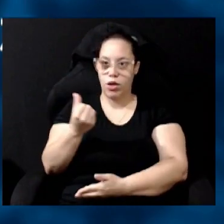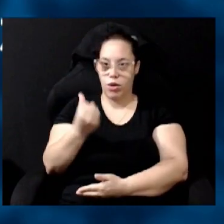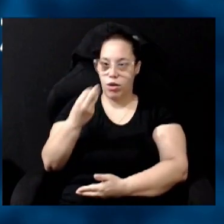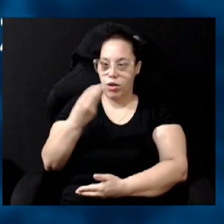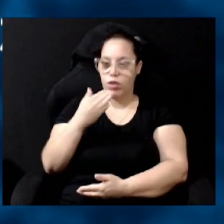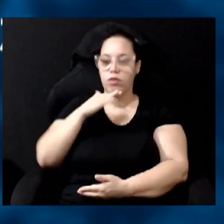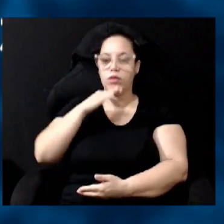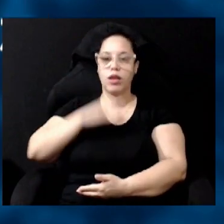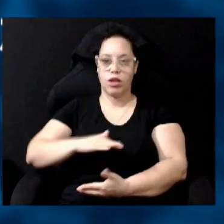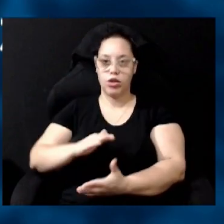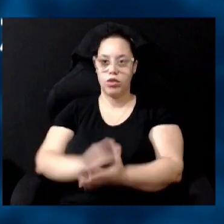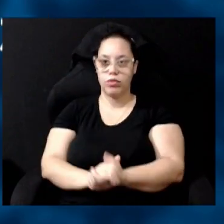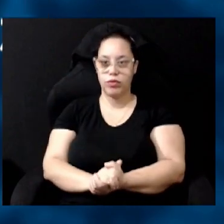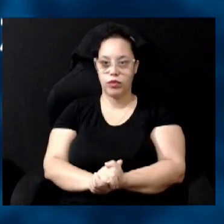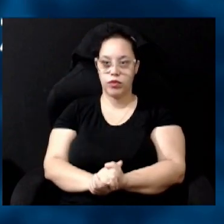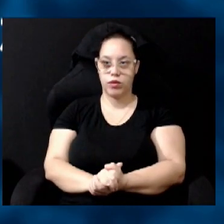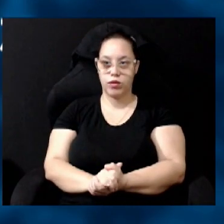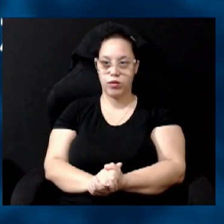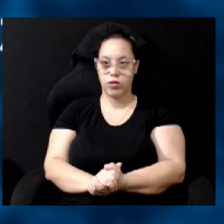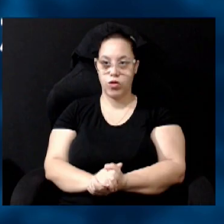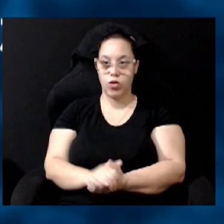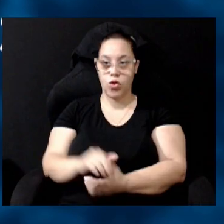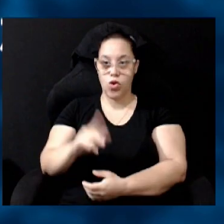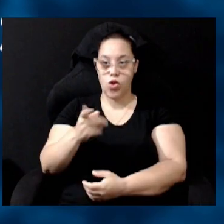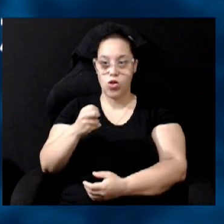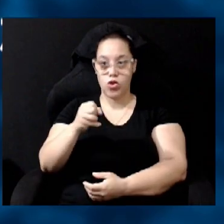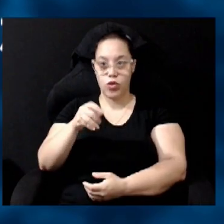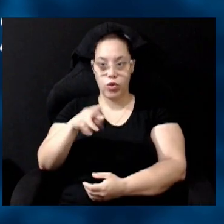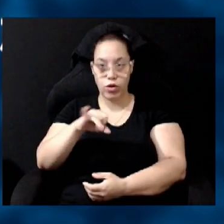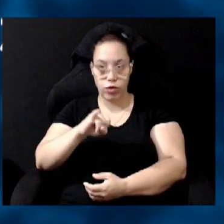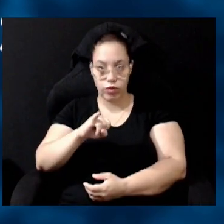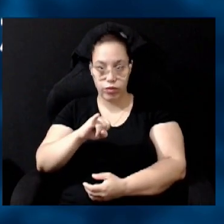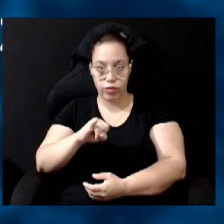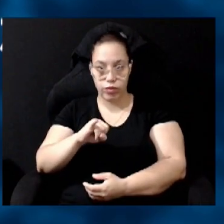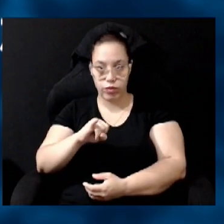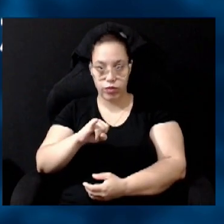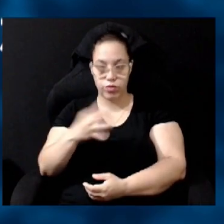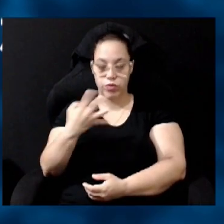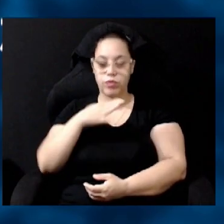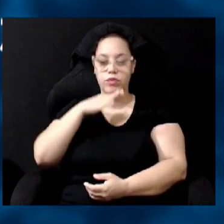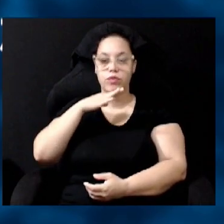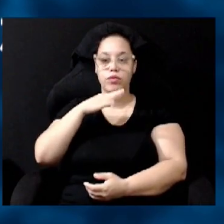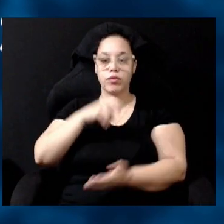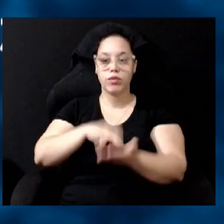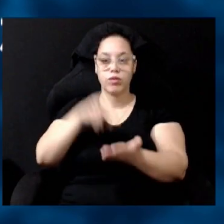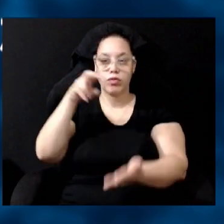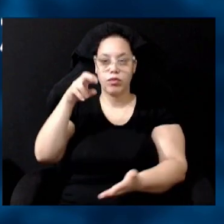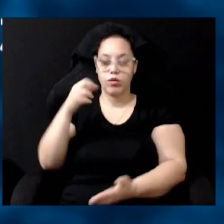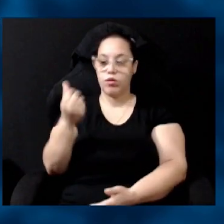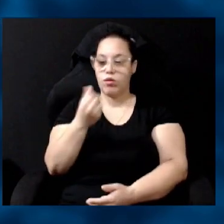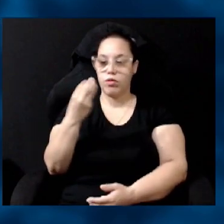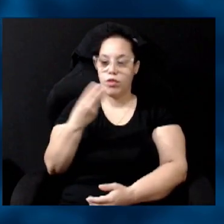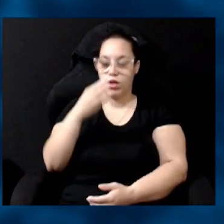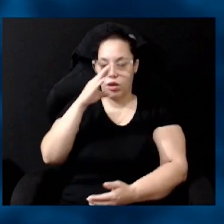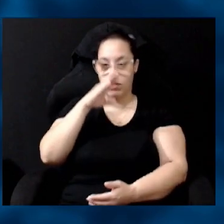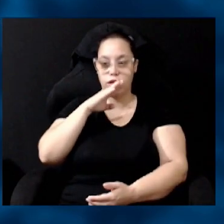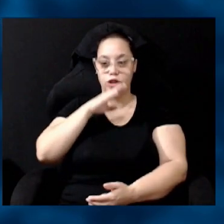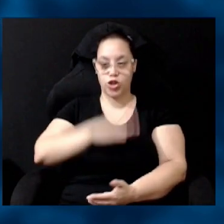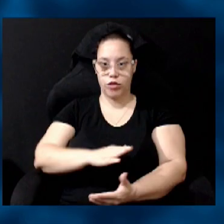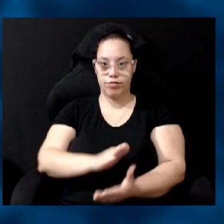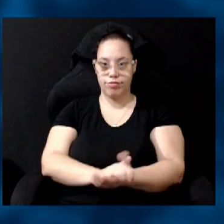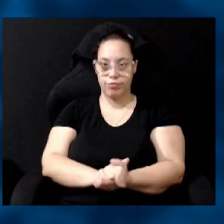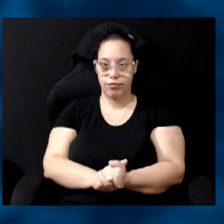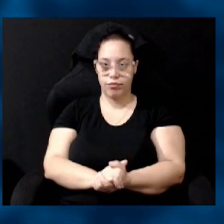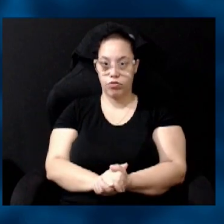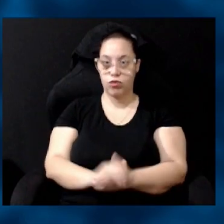tarde. O mercado de hortifruti funciona das 4 horas da manhã a 1 hora da tarde. E todos